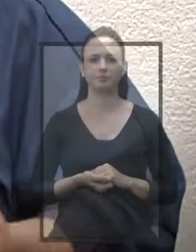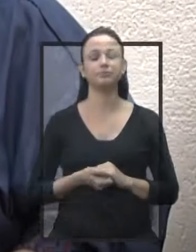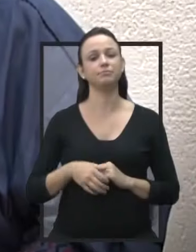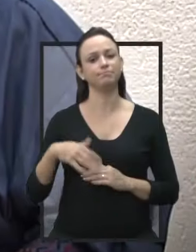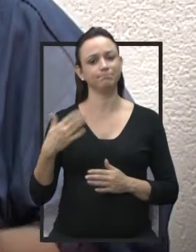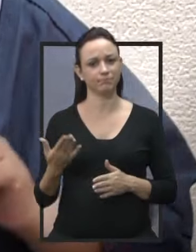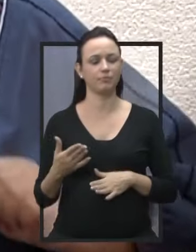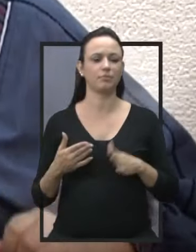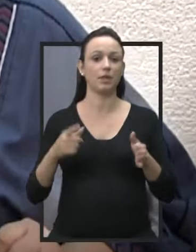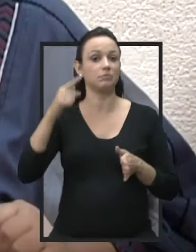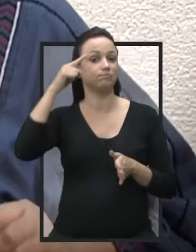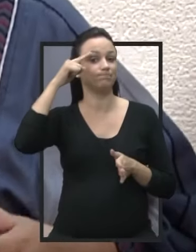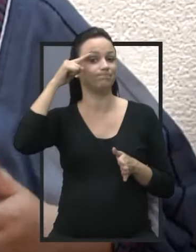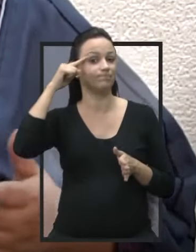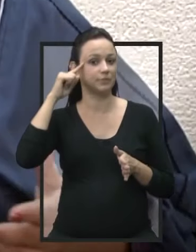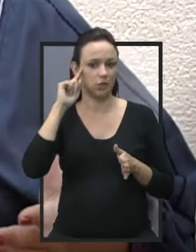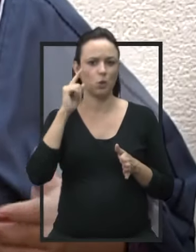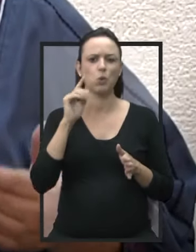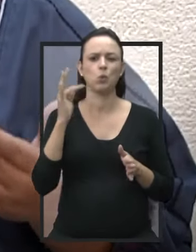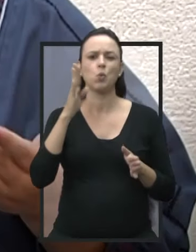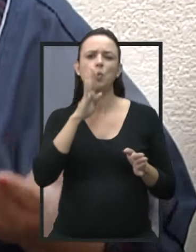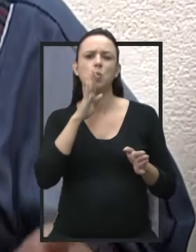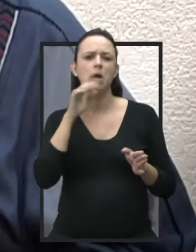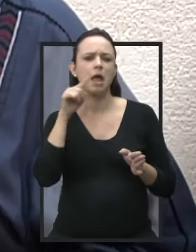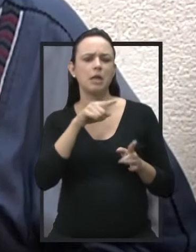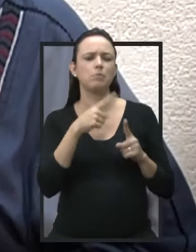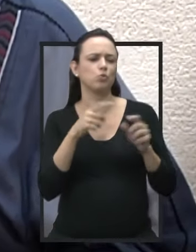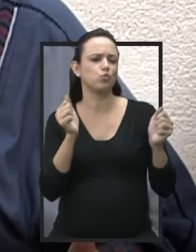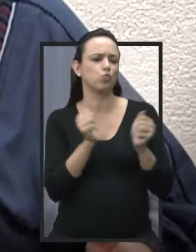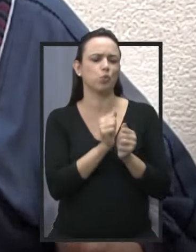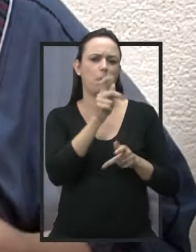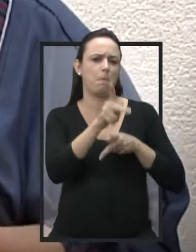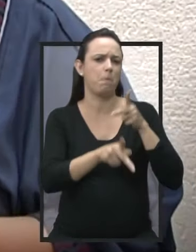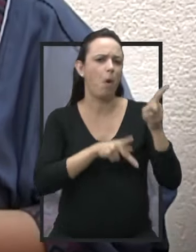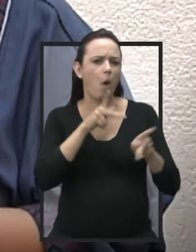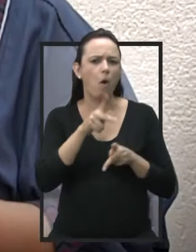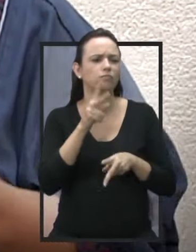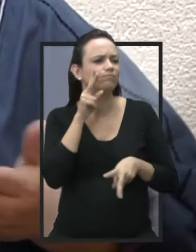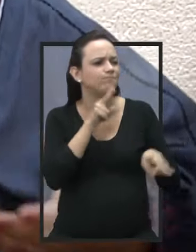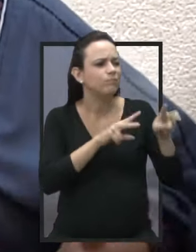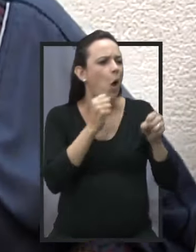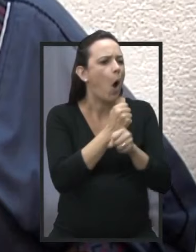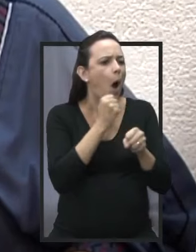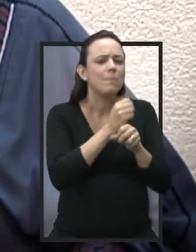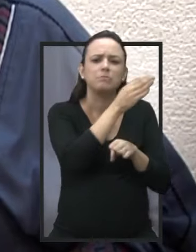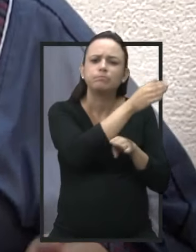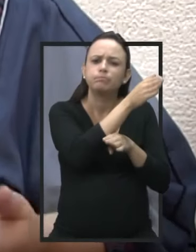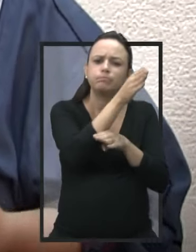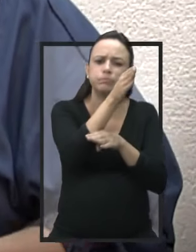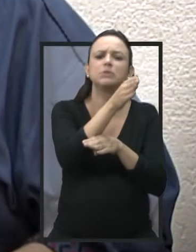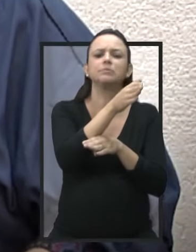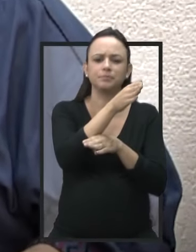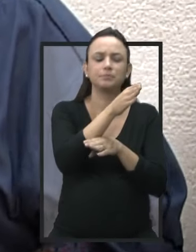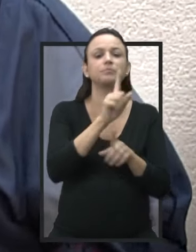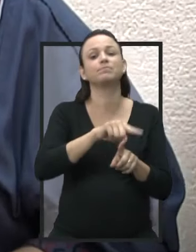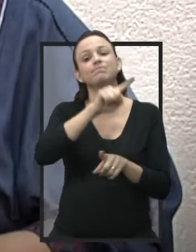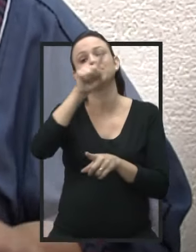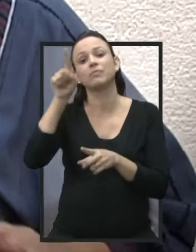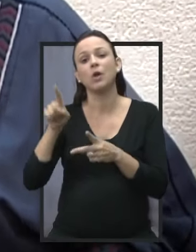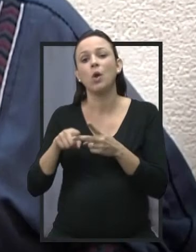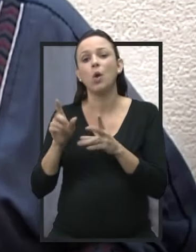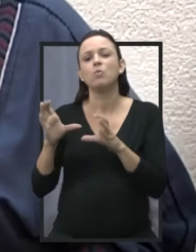Se por um lado, Zezinho Magalhães ficou conhecido por sempre estar ao lado do povo, acompanhando de perto todas as obras, por outro lado,